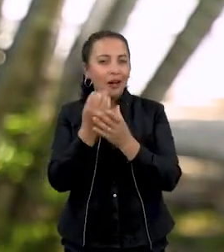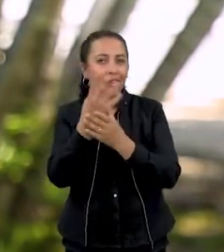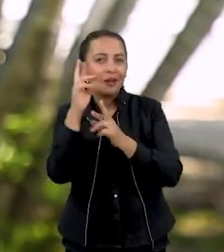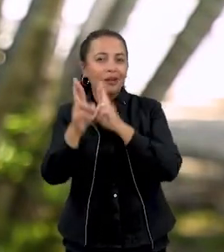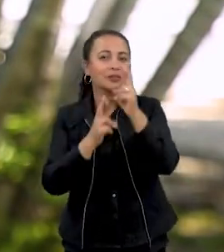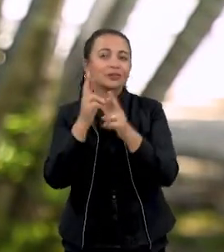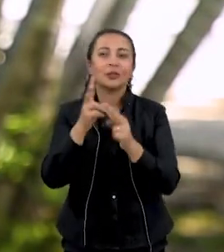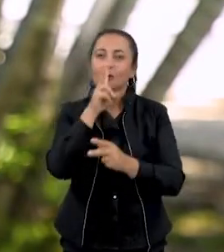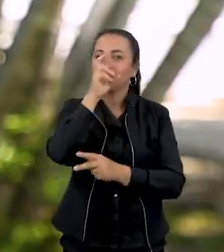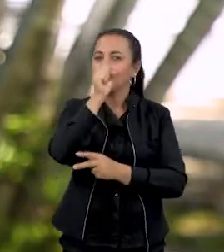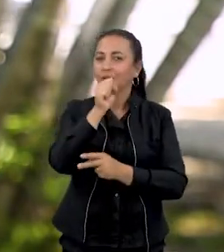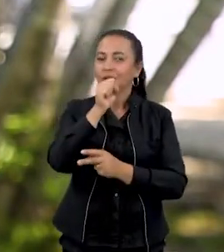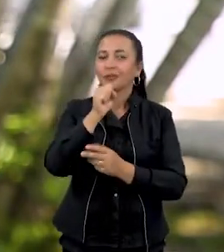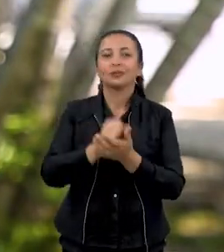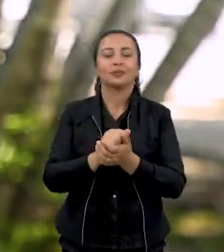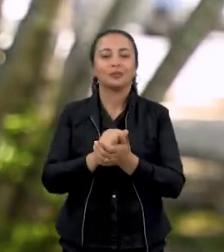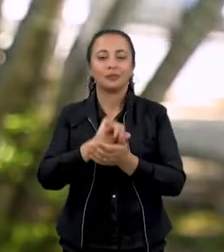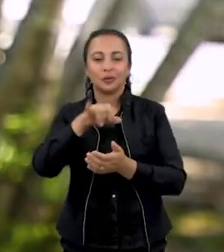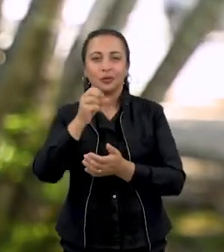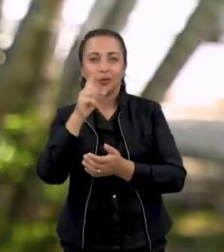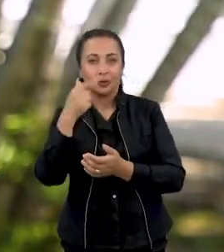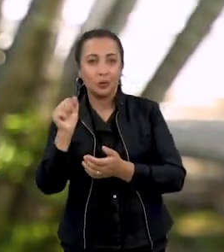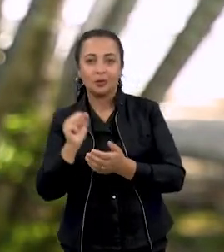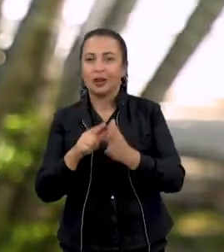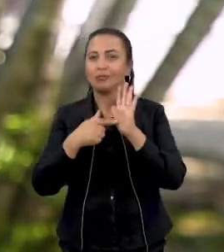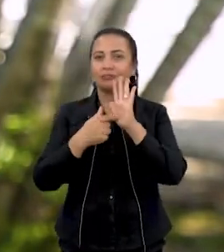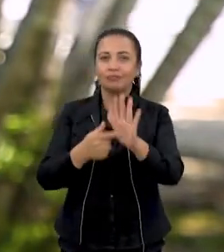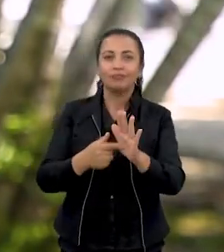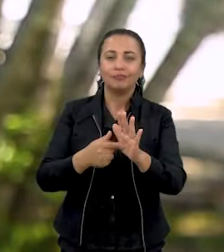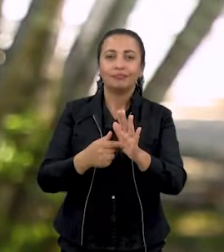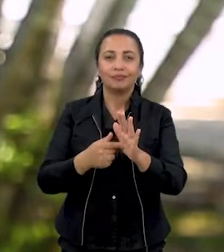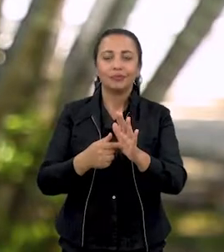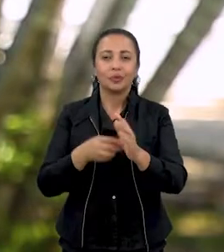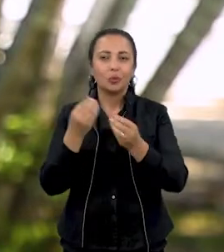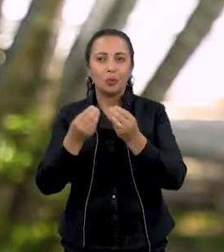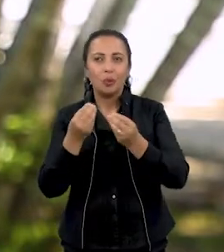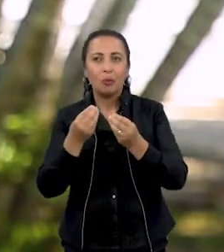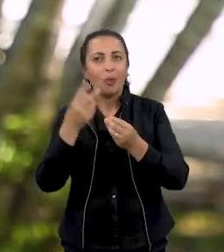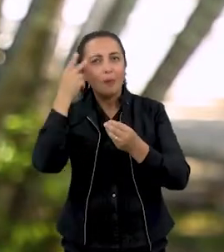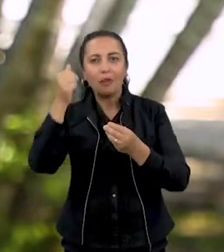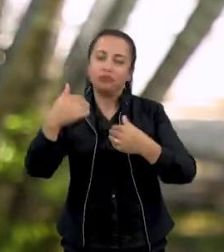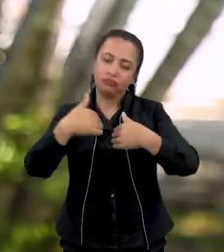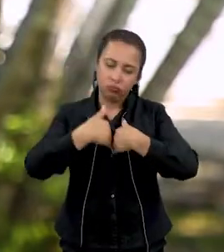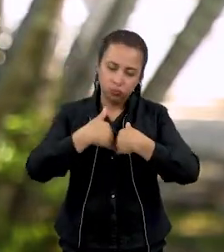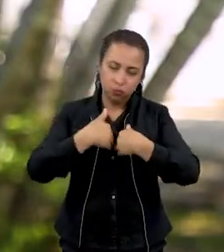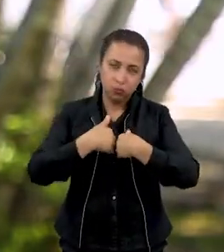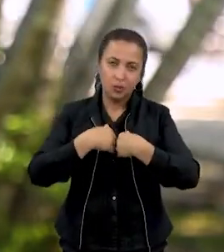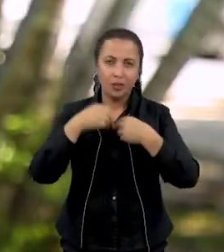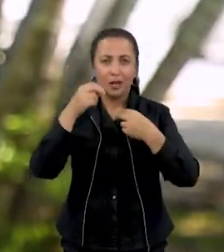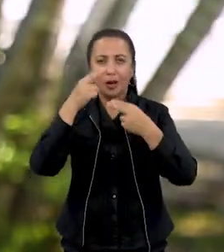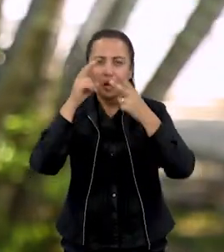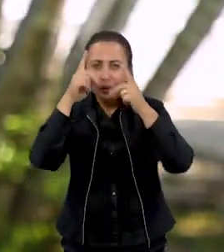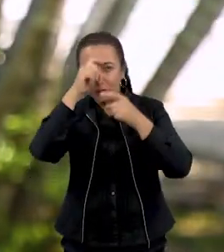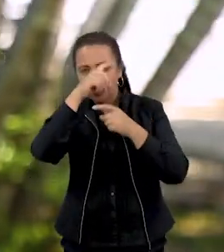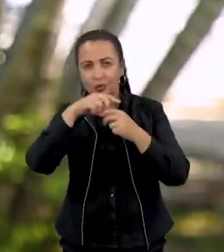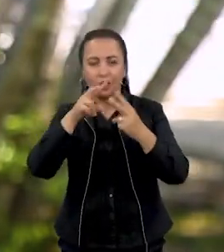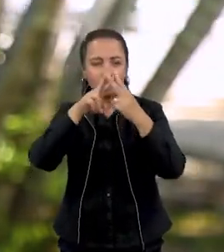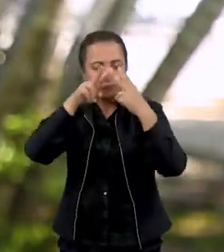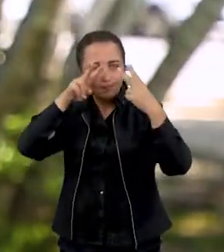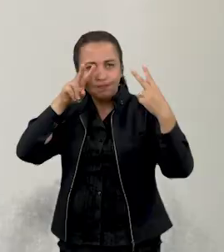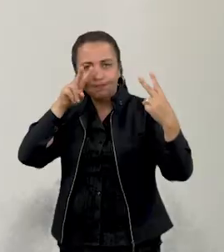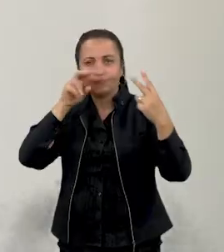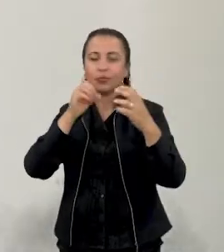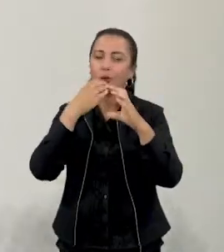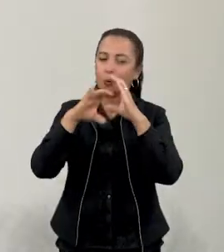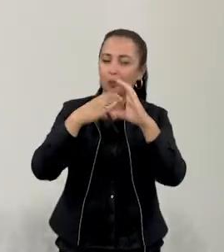criar uma relação muito forte. Apesar de João, desde muito cedo, já apresentava traços como os do autismo, né? Que é a dificuldade de olhar nos olhos, a dificuldade